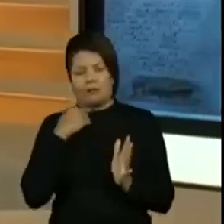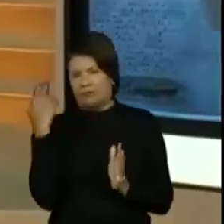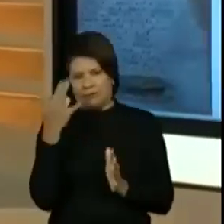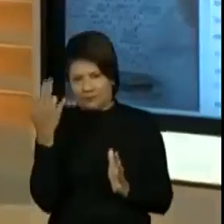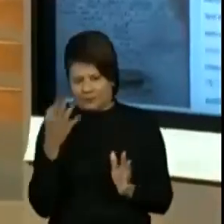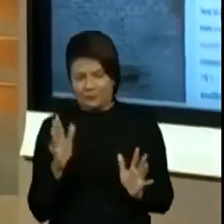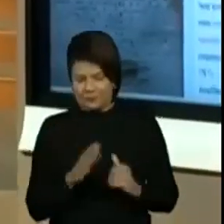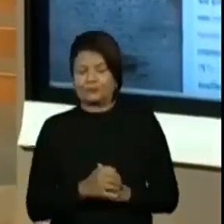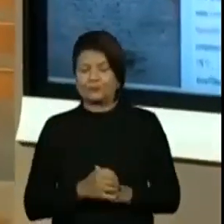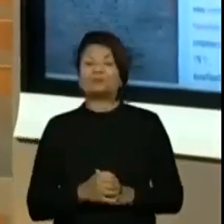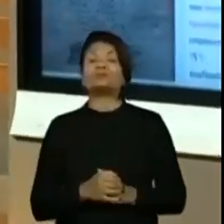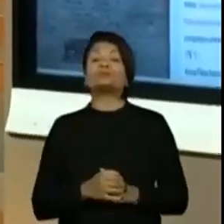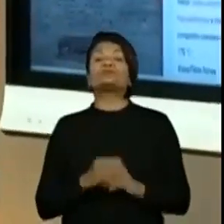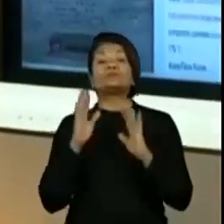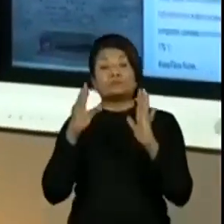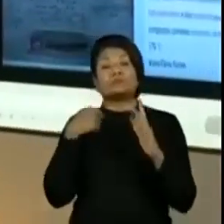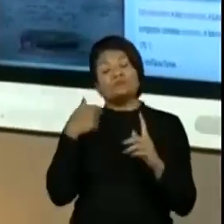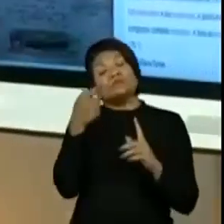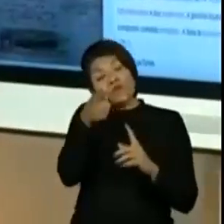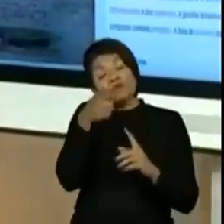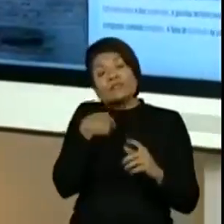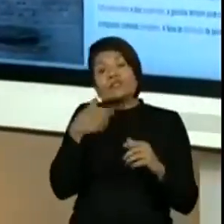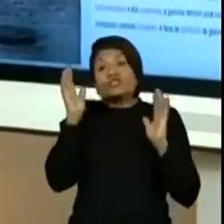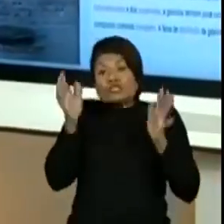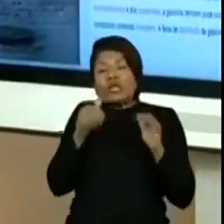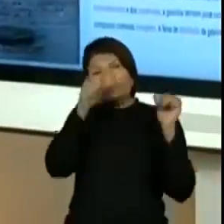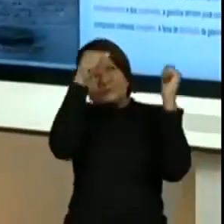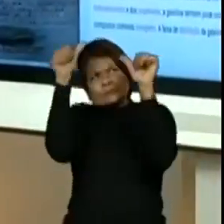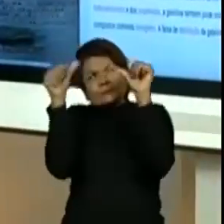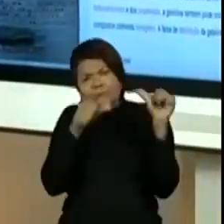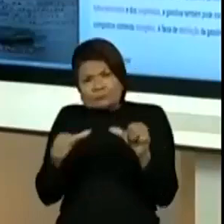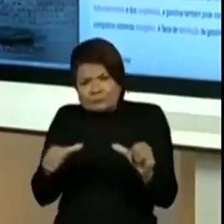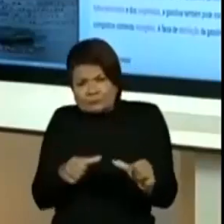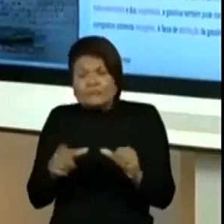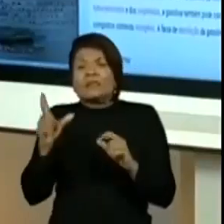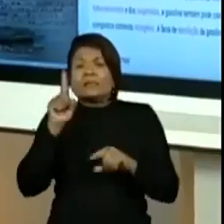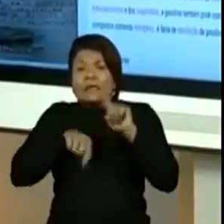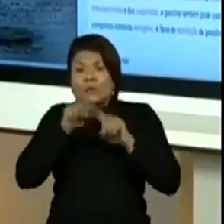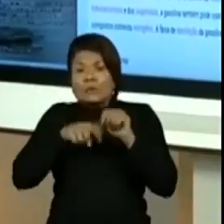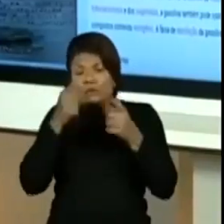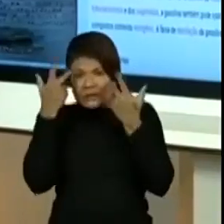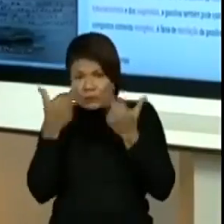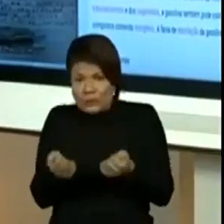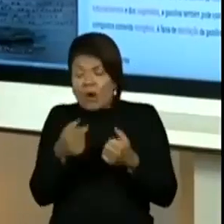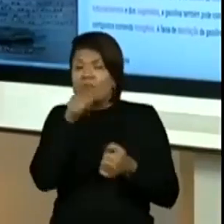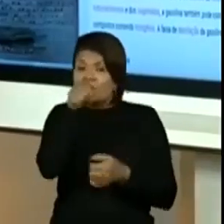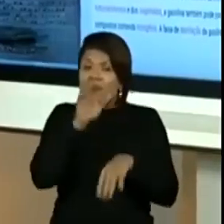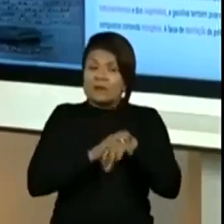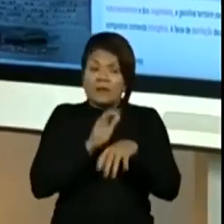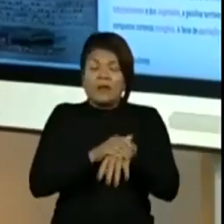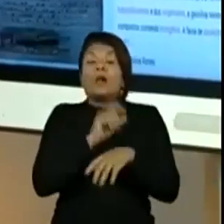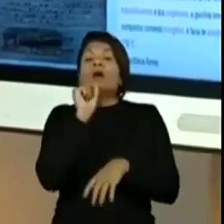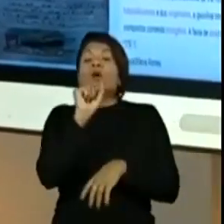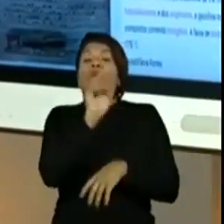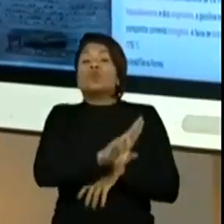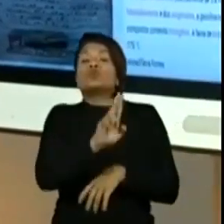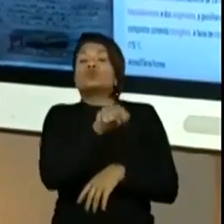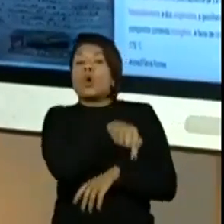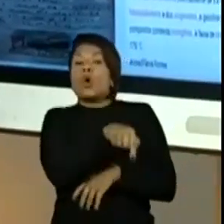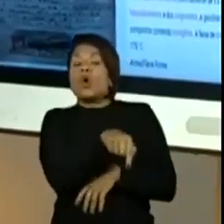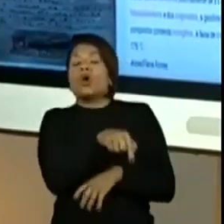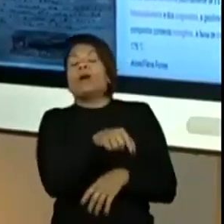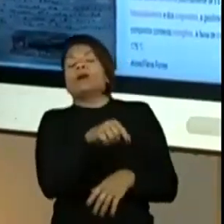vamos pensar aqui. Vocês construíram de maneira muito pontual. Recursos naturais utilizados na confecção da cadeira, tecido e